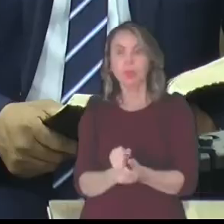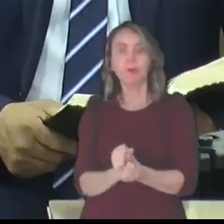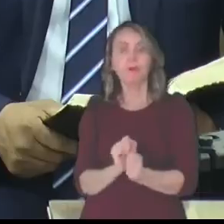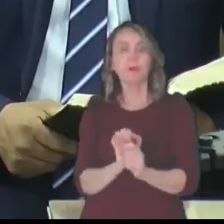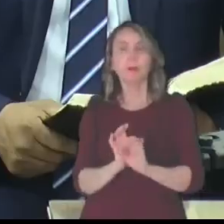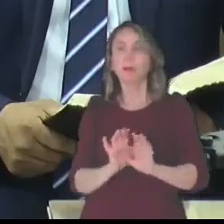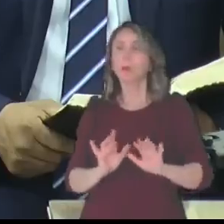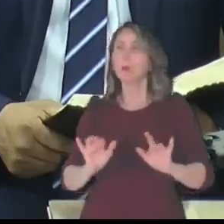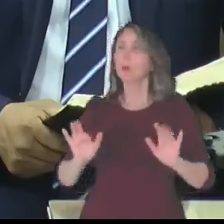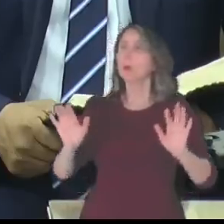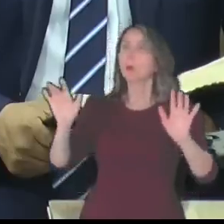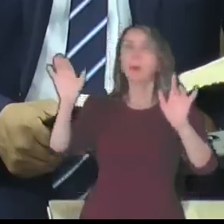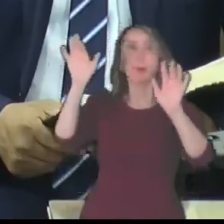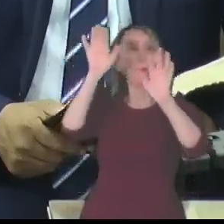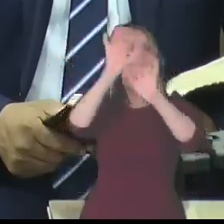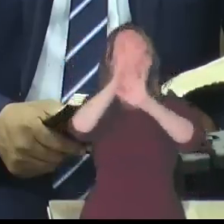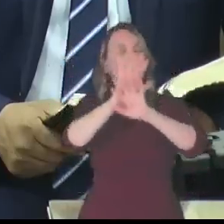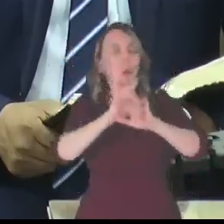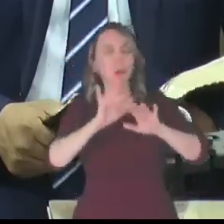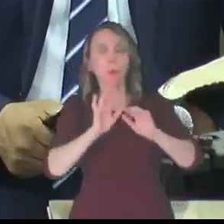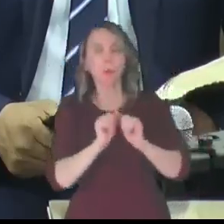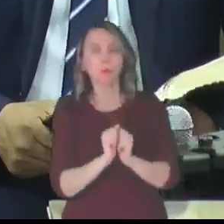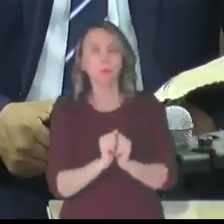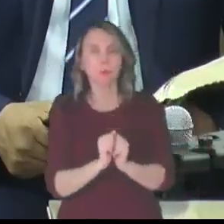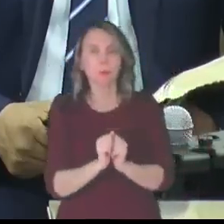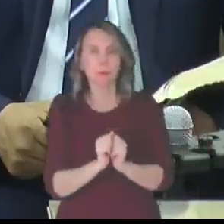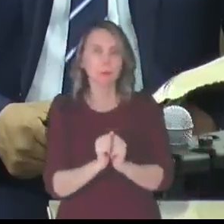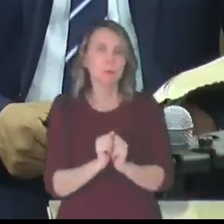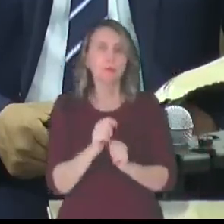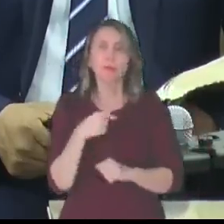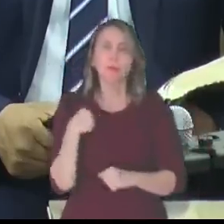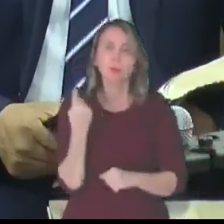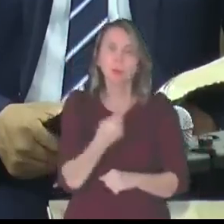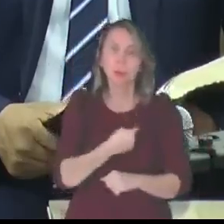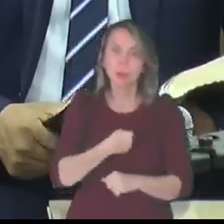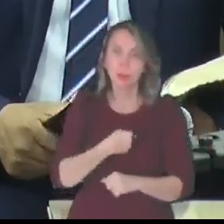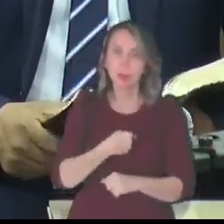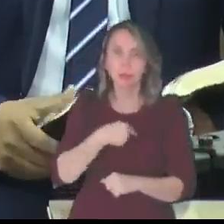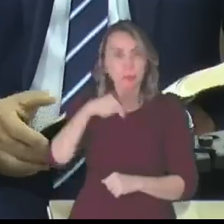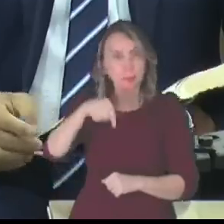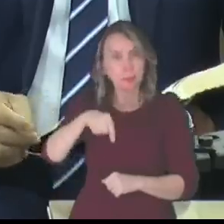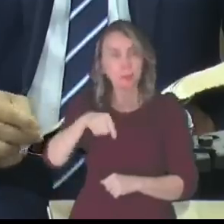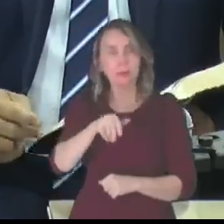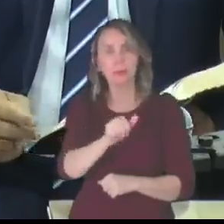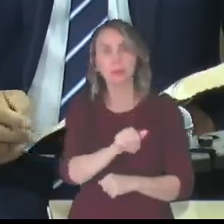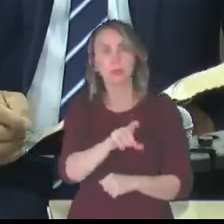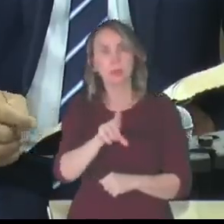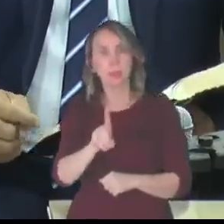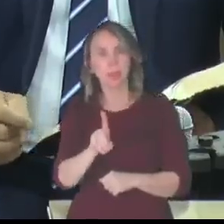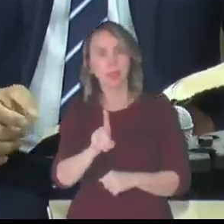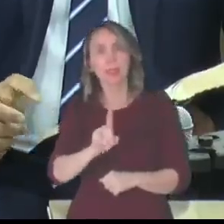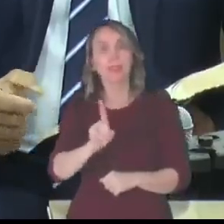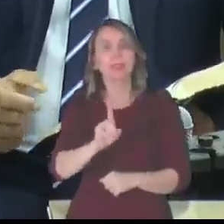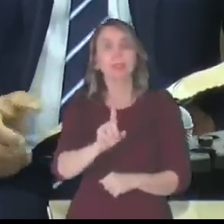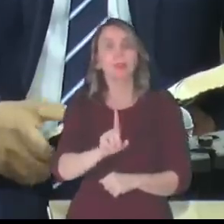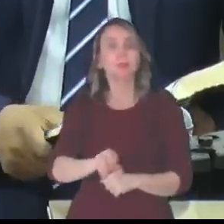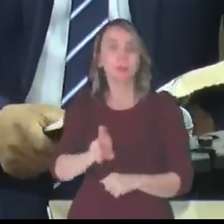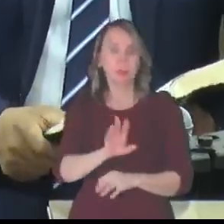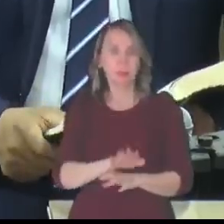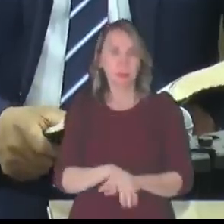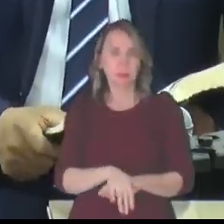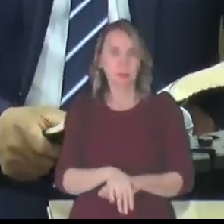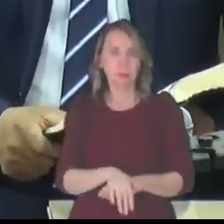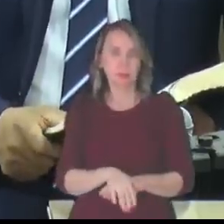pastores porque é que nós da Assembleia de Deus não usamos é muito simples não é porque nós temos nada contra